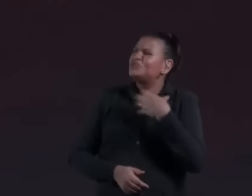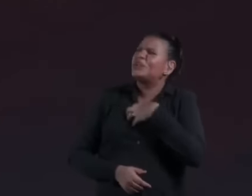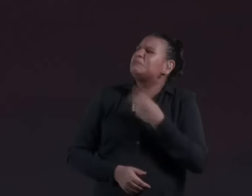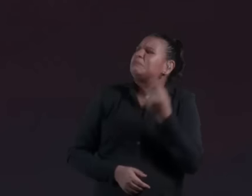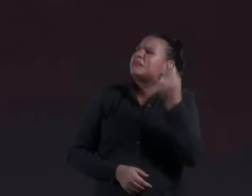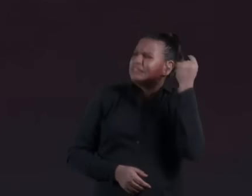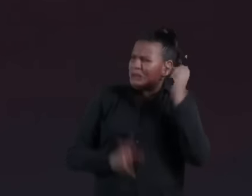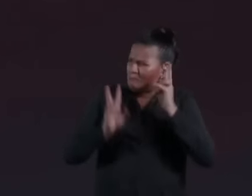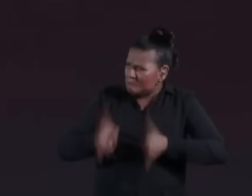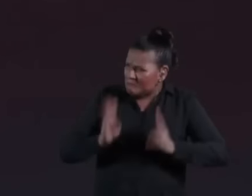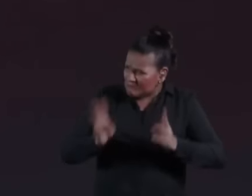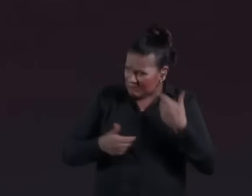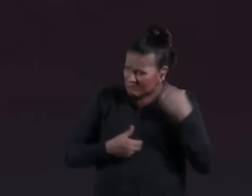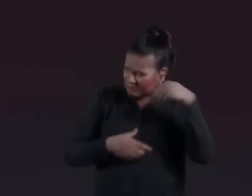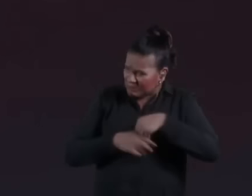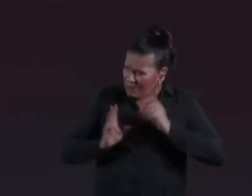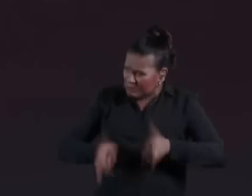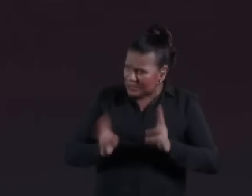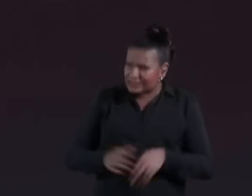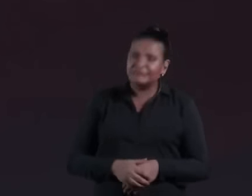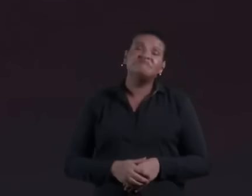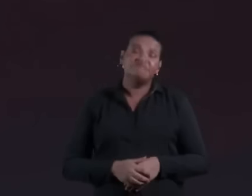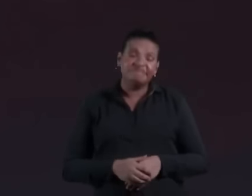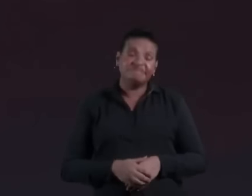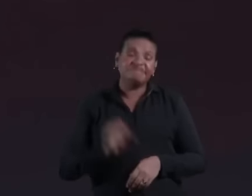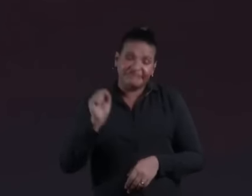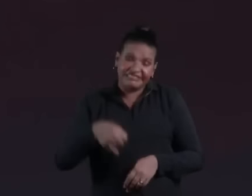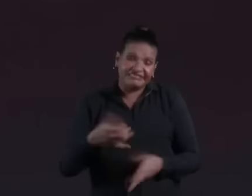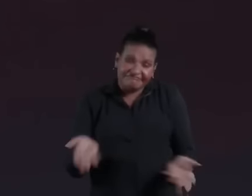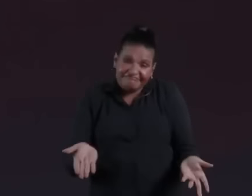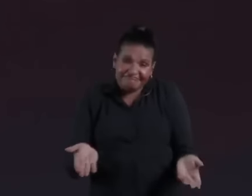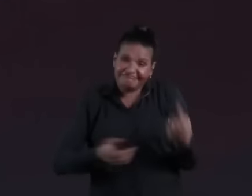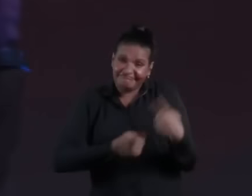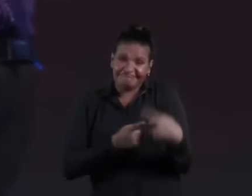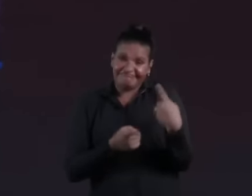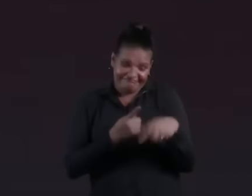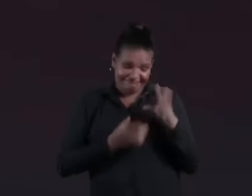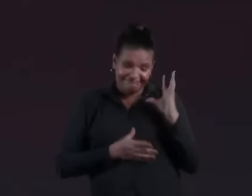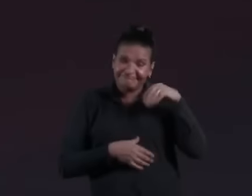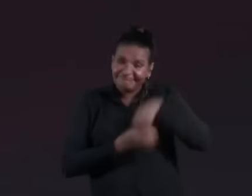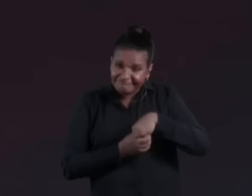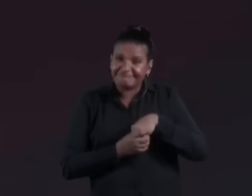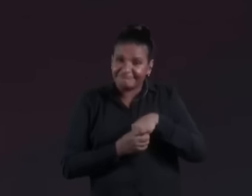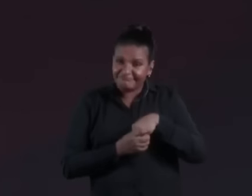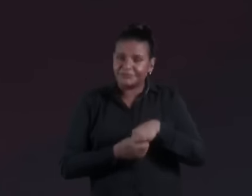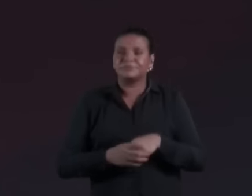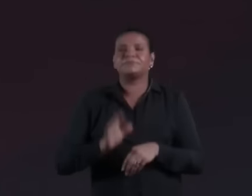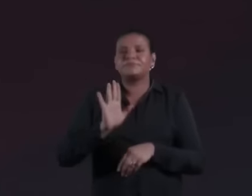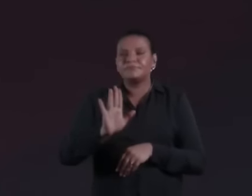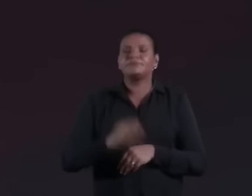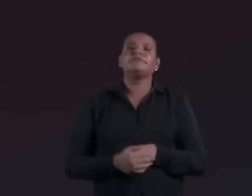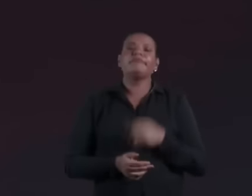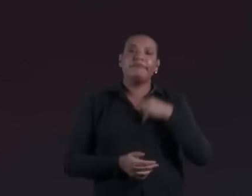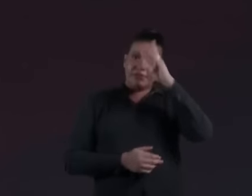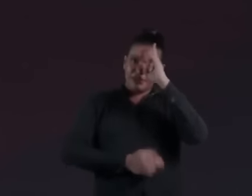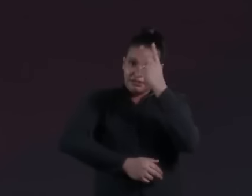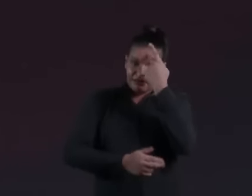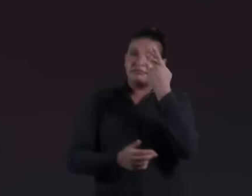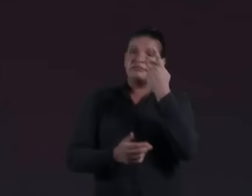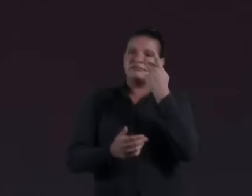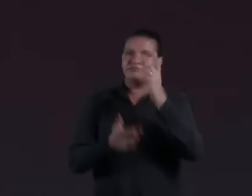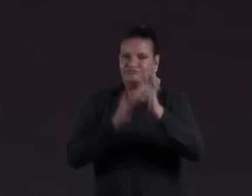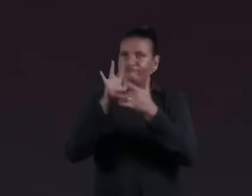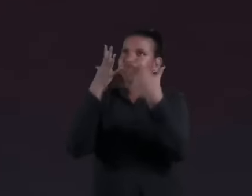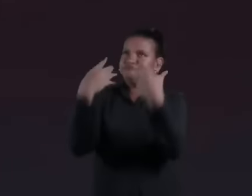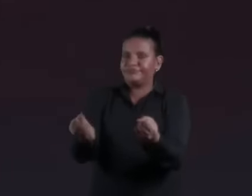que quando nós nos tornamos crentes nós passamos a ter duas naturezas e não mais uma